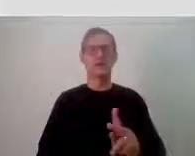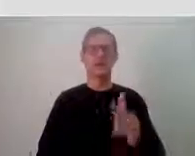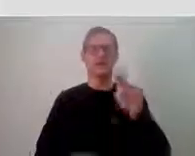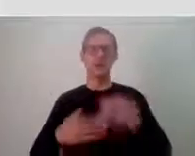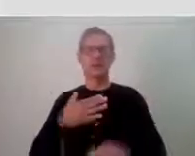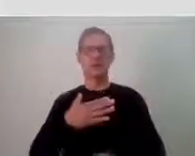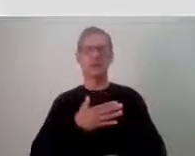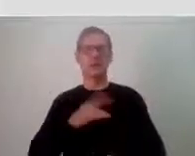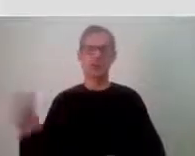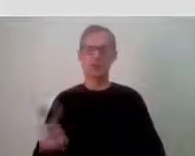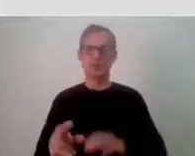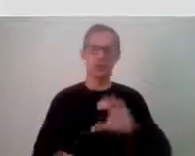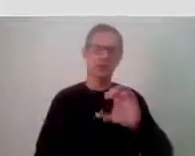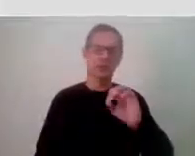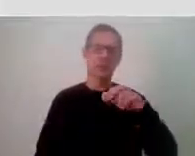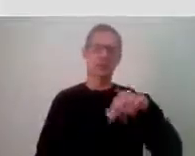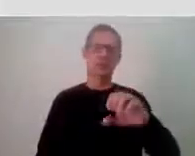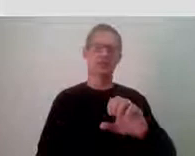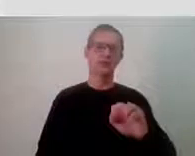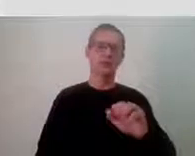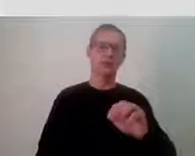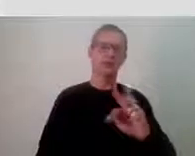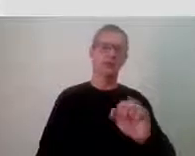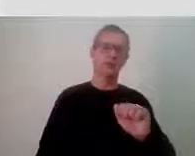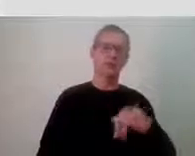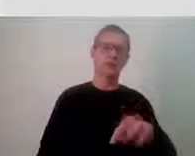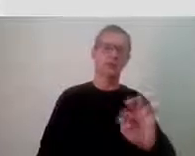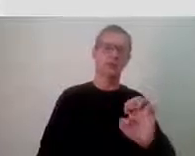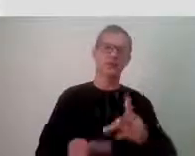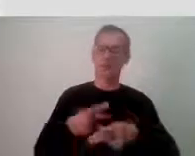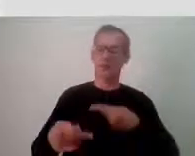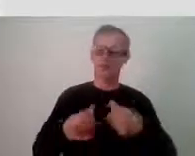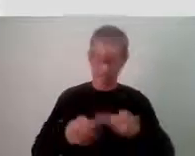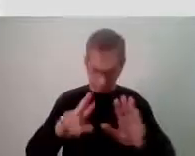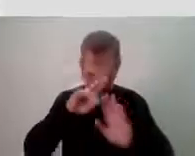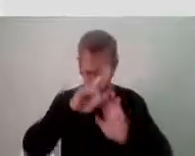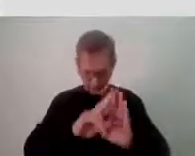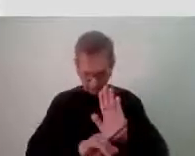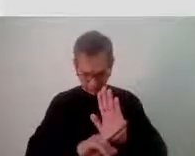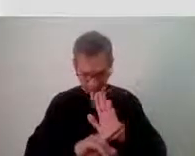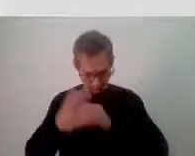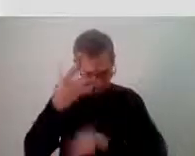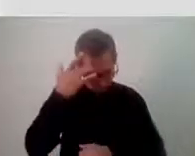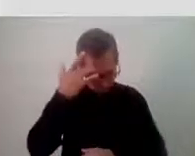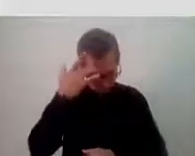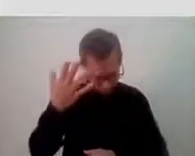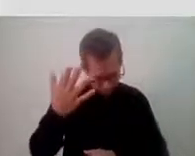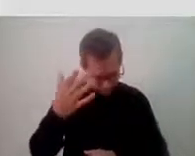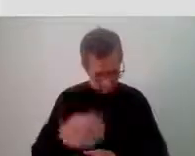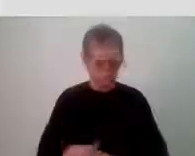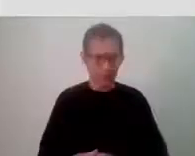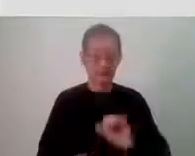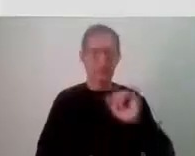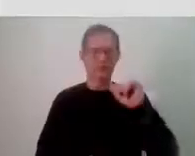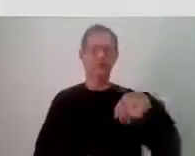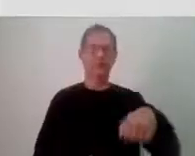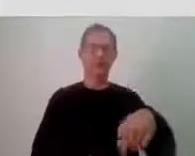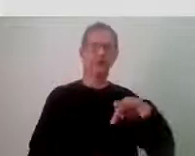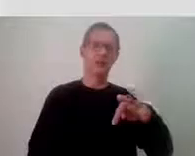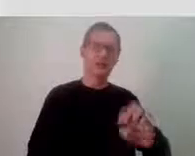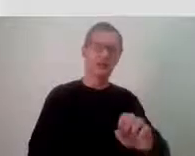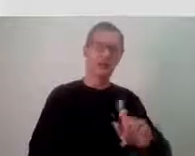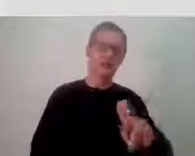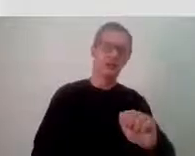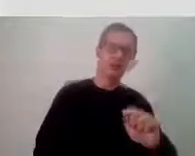ali é um valor constante. Eu gosto de falar essa regra assim para ficar mais fácil. Integral de constante, constante vezes a